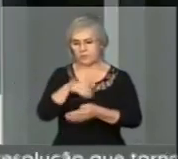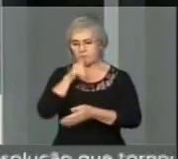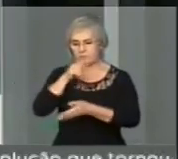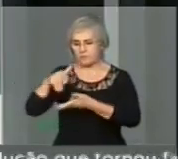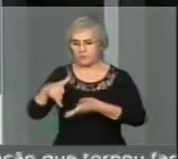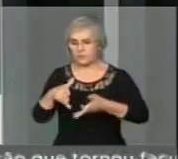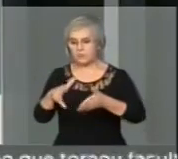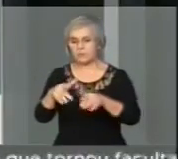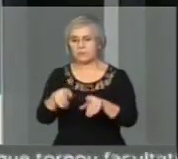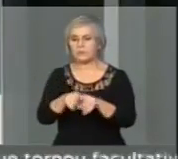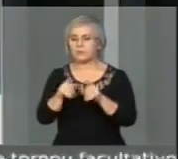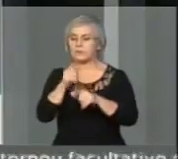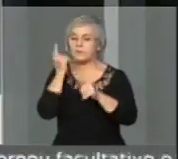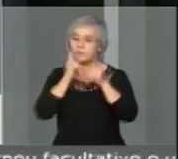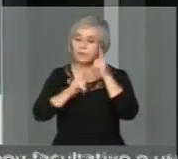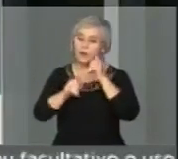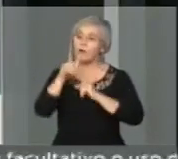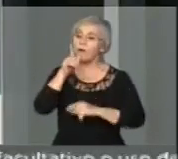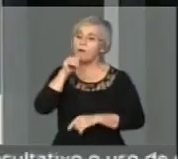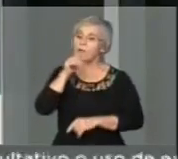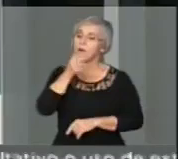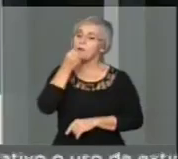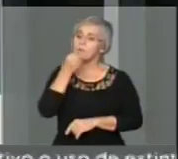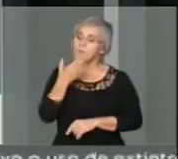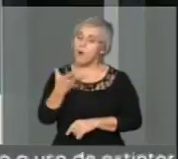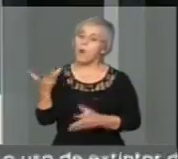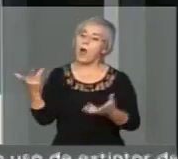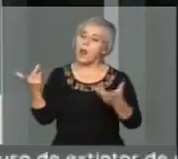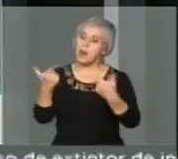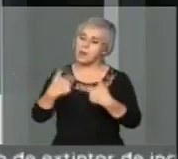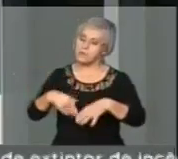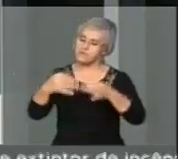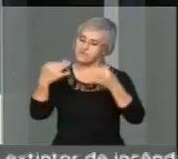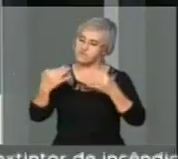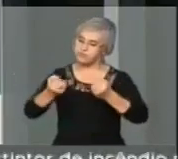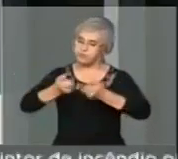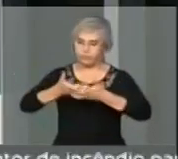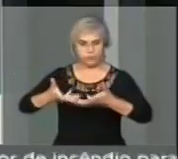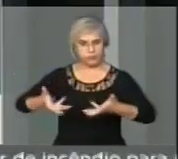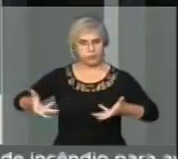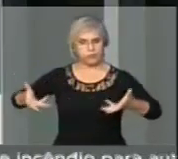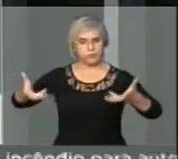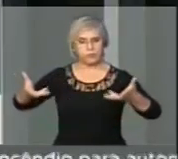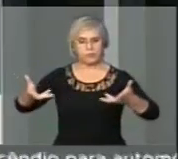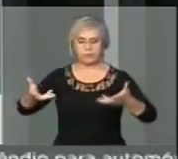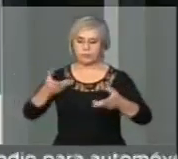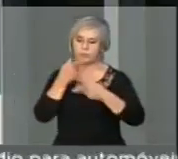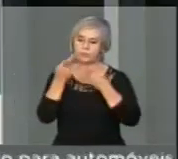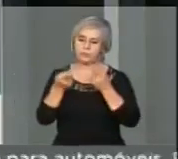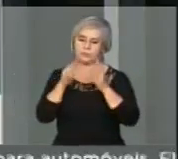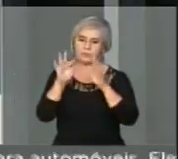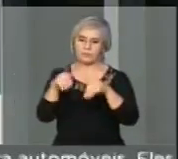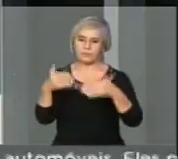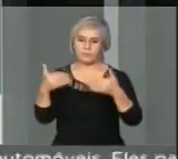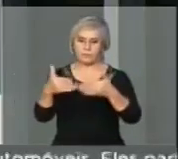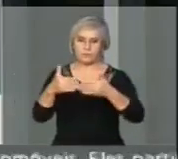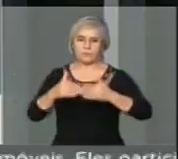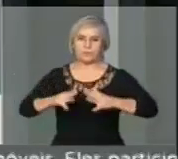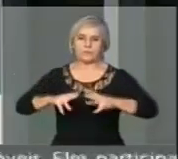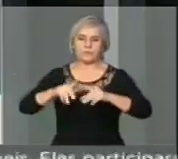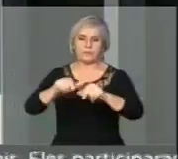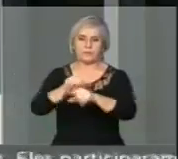lutarmos para ter água e água em abundância e de boa qualidade para todos quero encerrar pedindo a todos